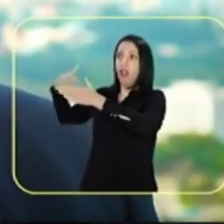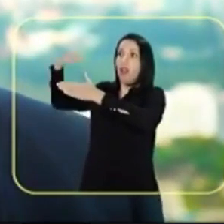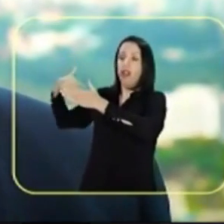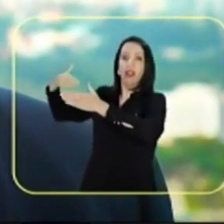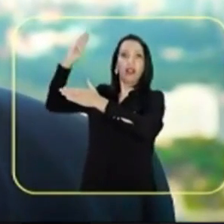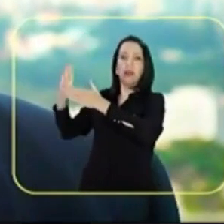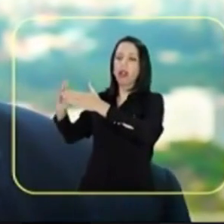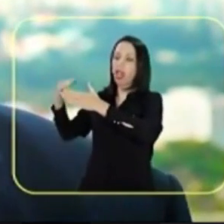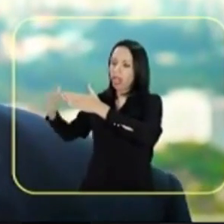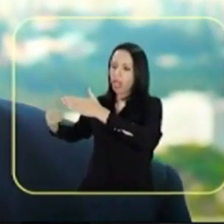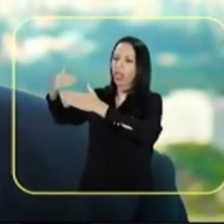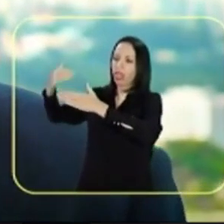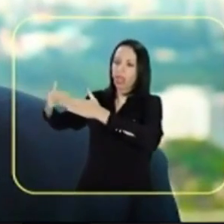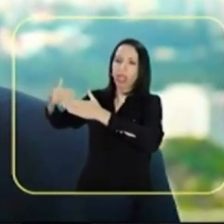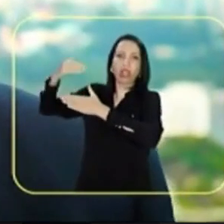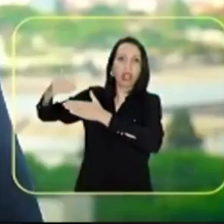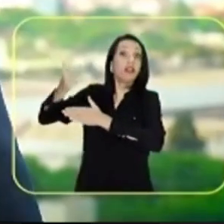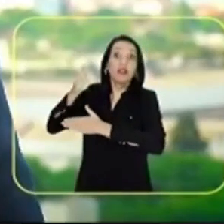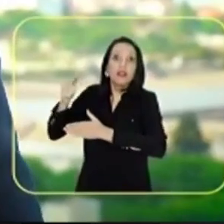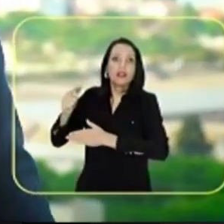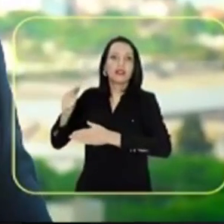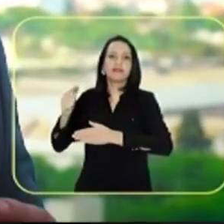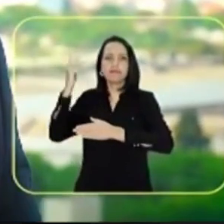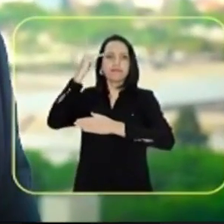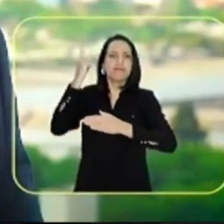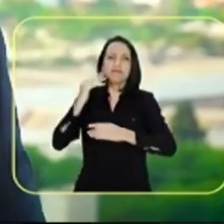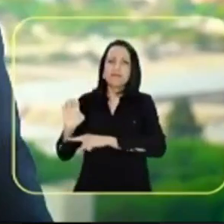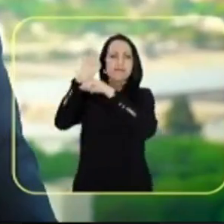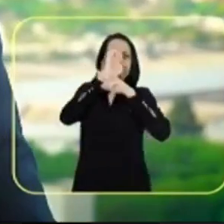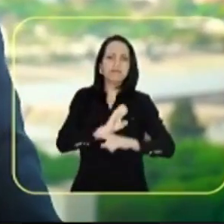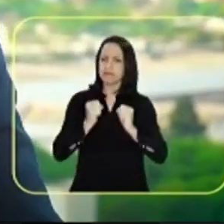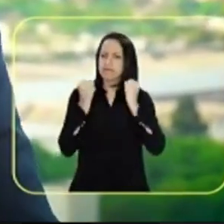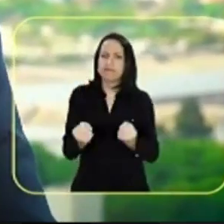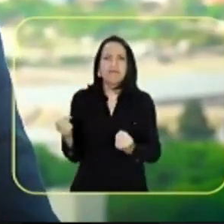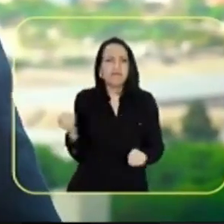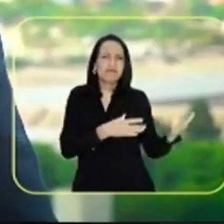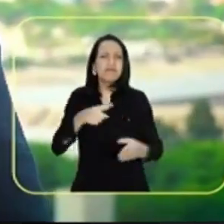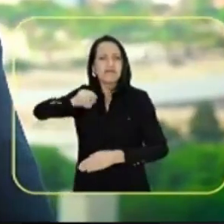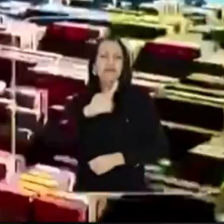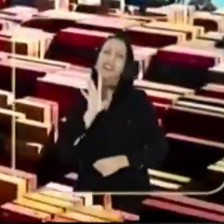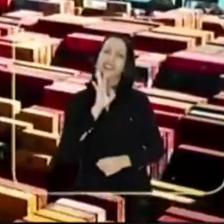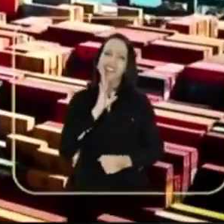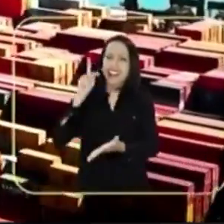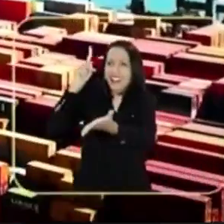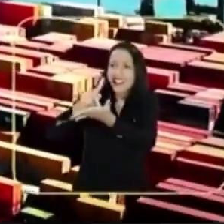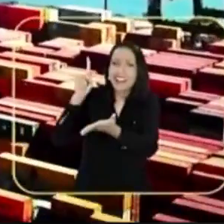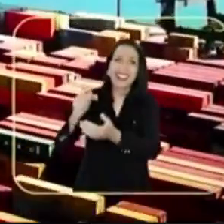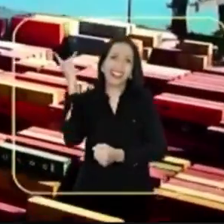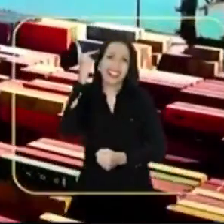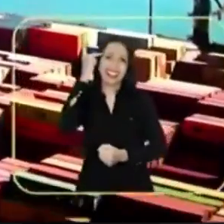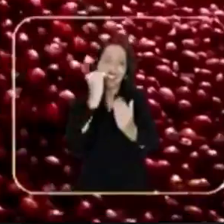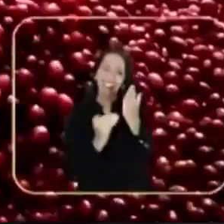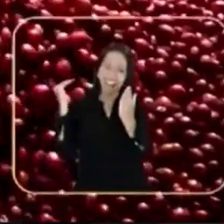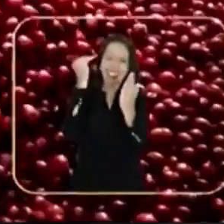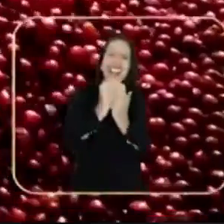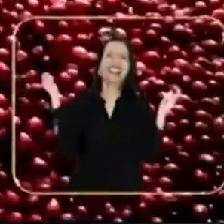A locomotiva do Brasil tem andado muito devagar. Não tem sido o estado forte, inovador e pujante que nós conhecemos. A verdade é